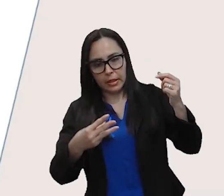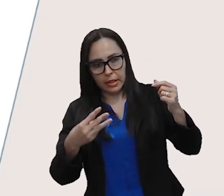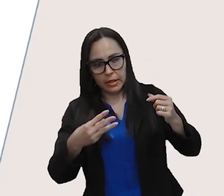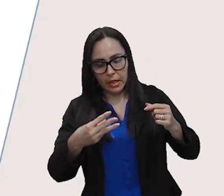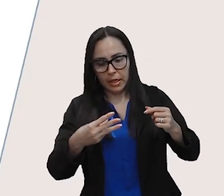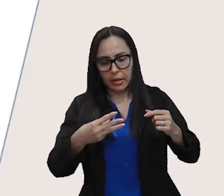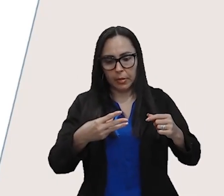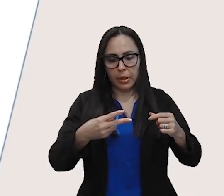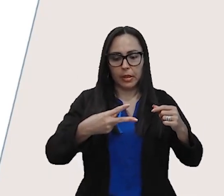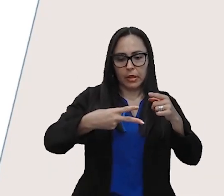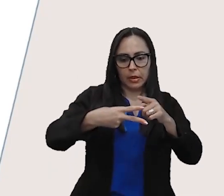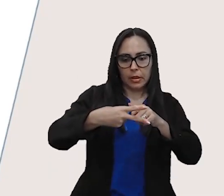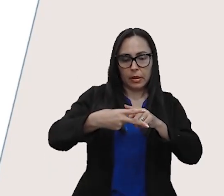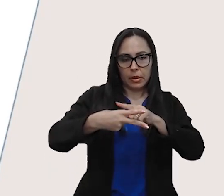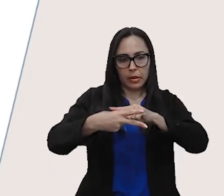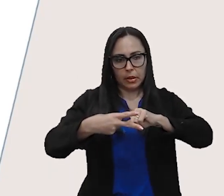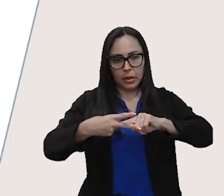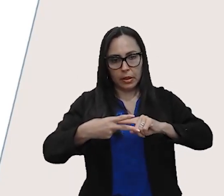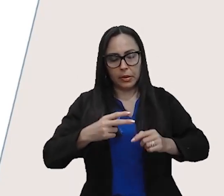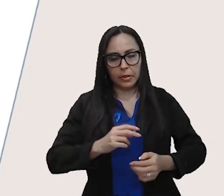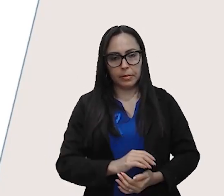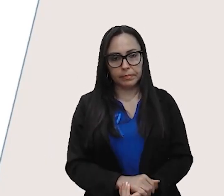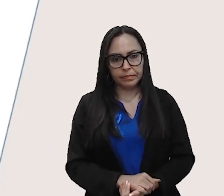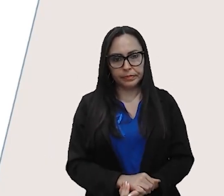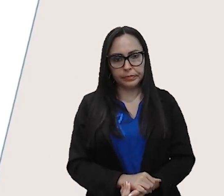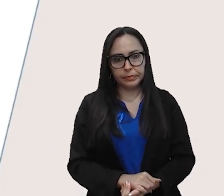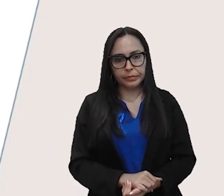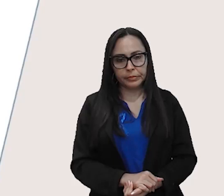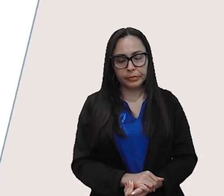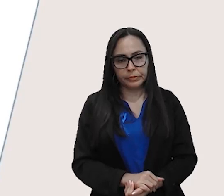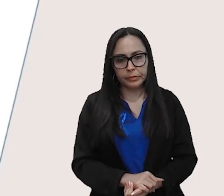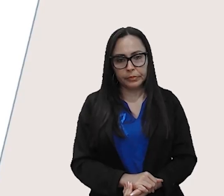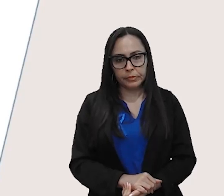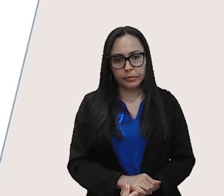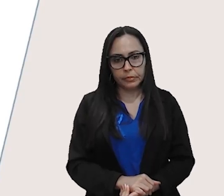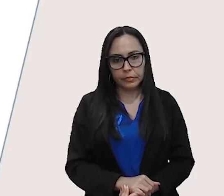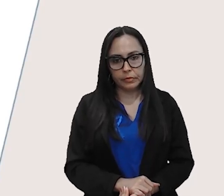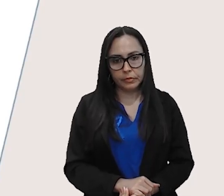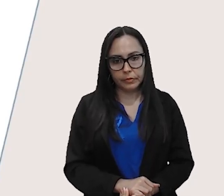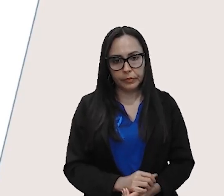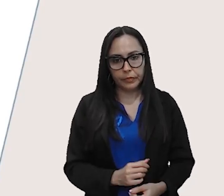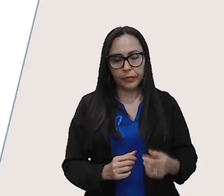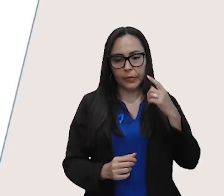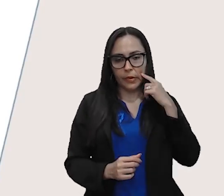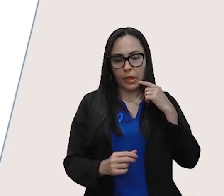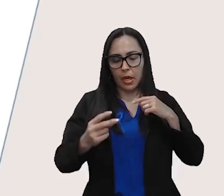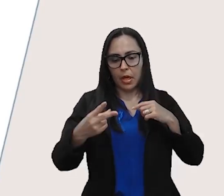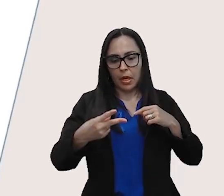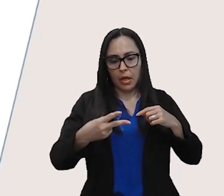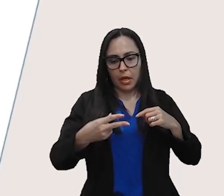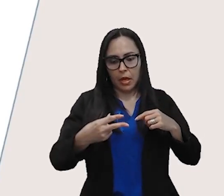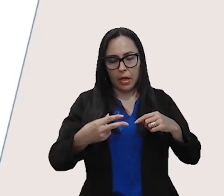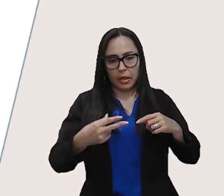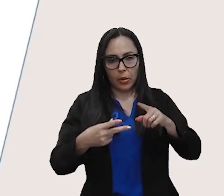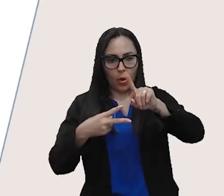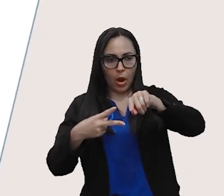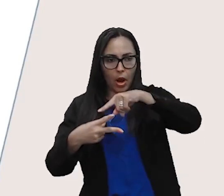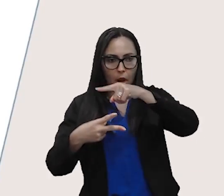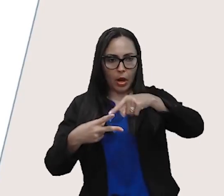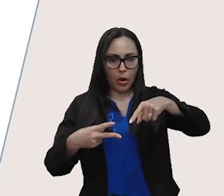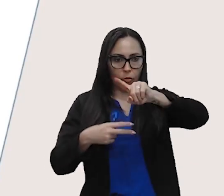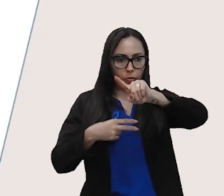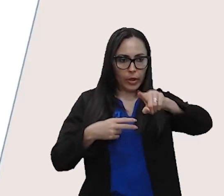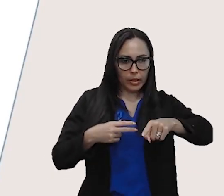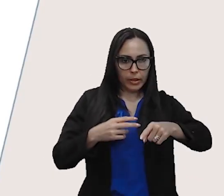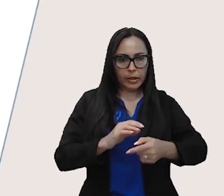angular, que eu vou chamar, sei lá, de alfa linha, e aqui eu vou chamar outra